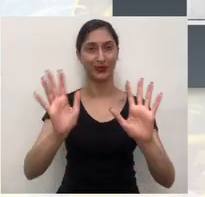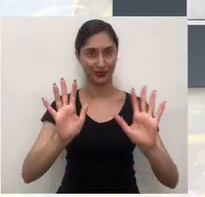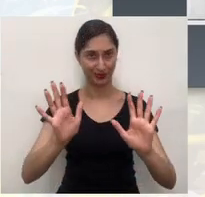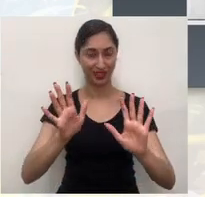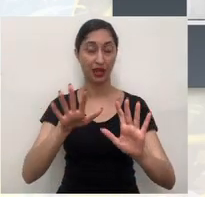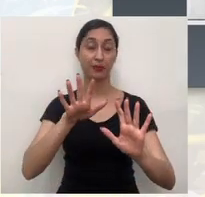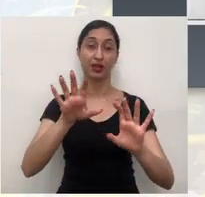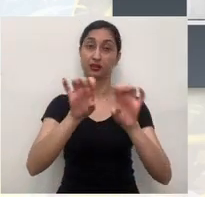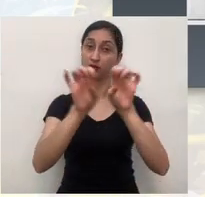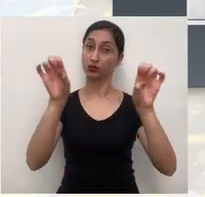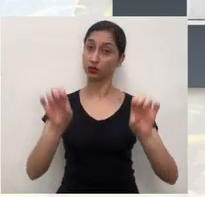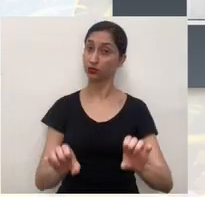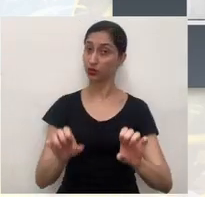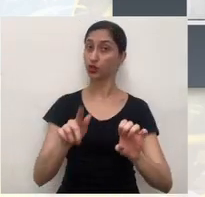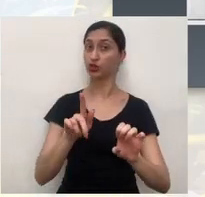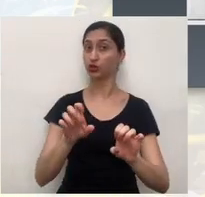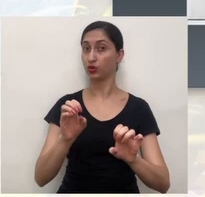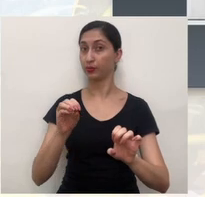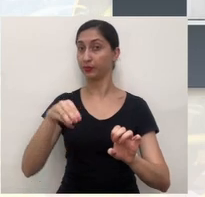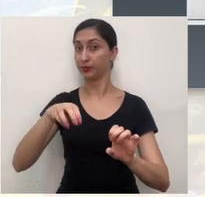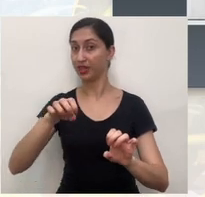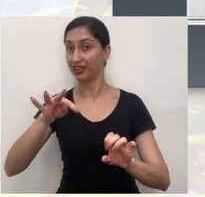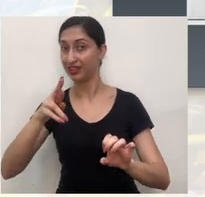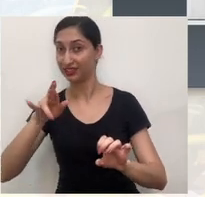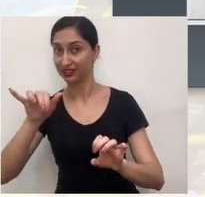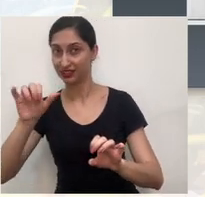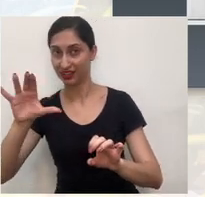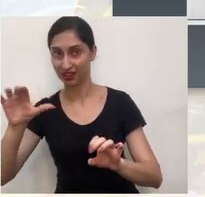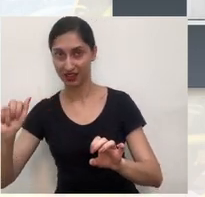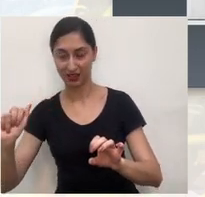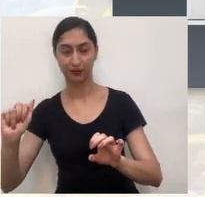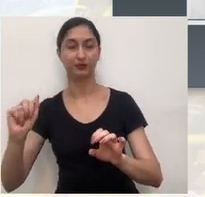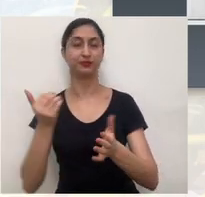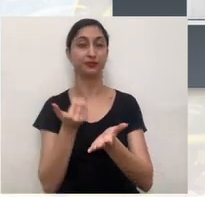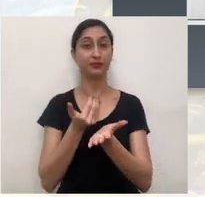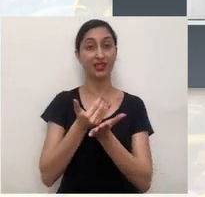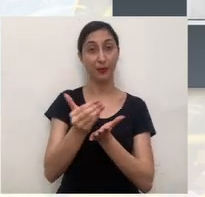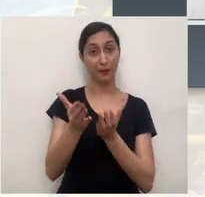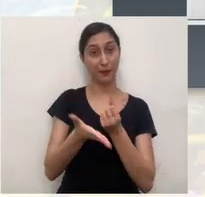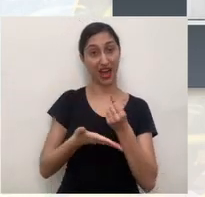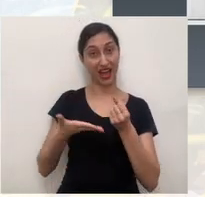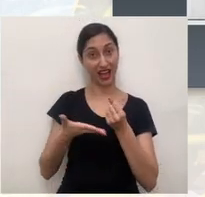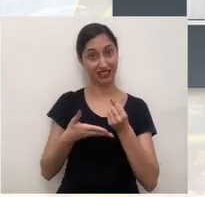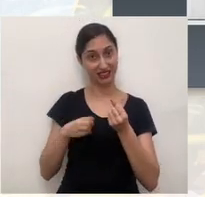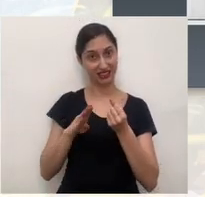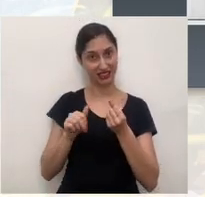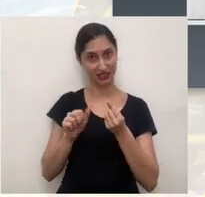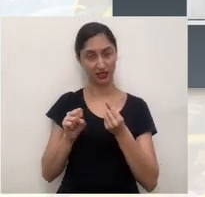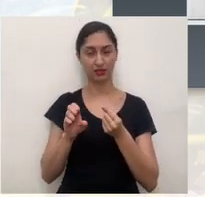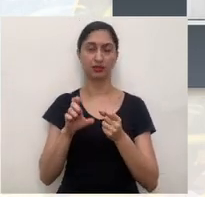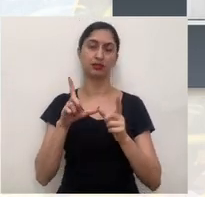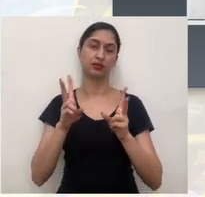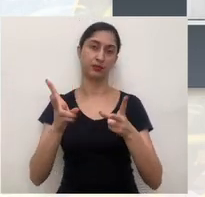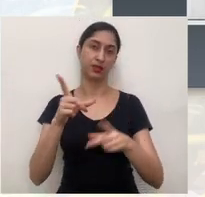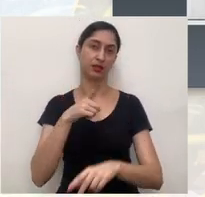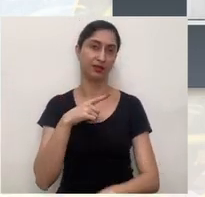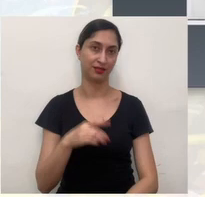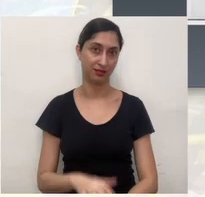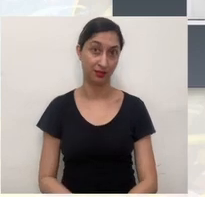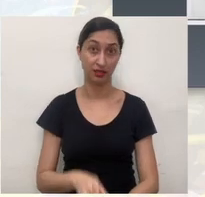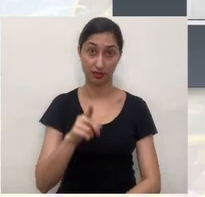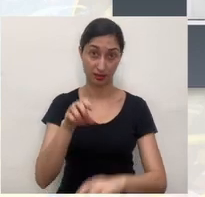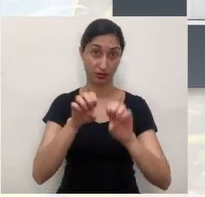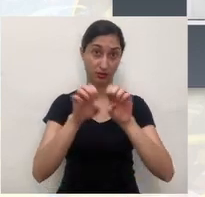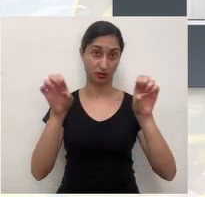geométrica básica, inicial, de partido, de ponto de partida, ele tinha sim. E muitas vezes essa